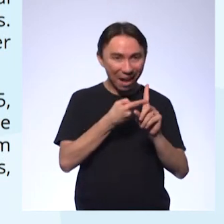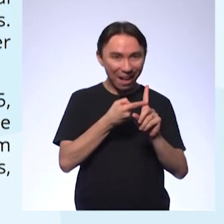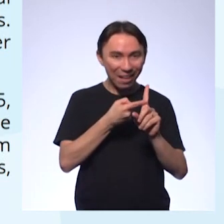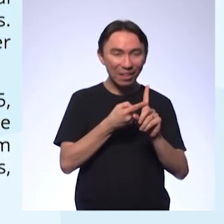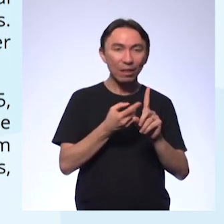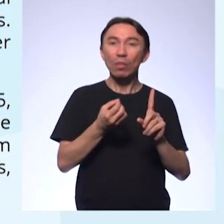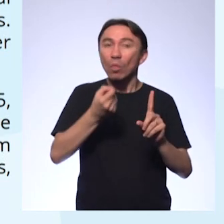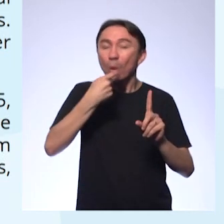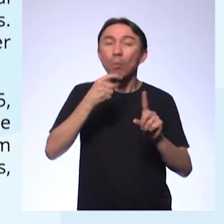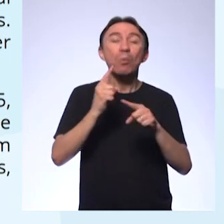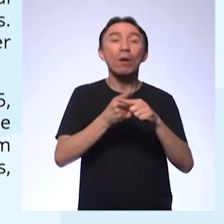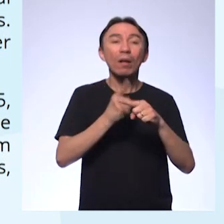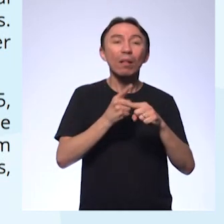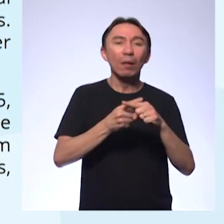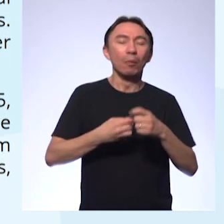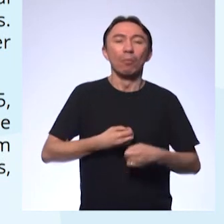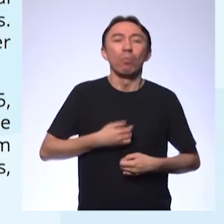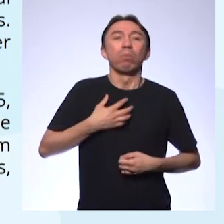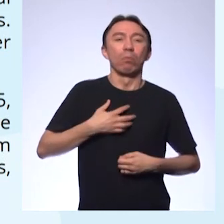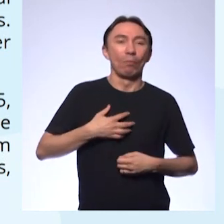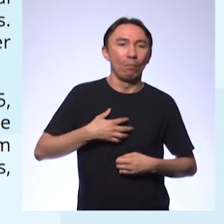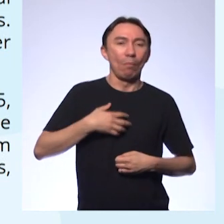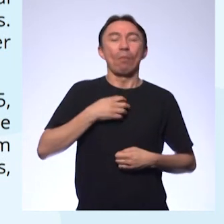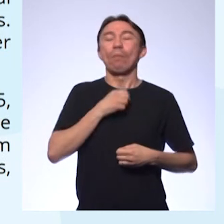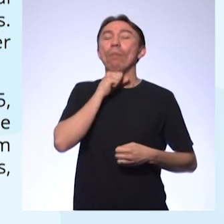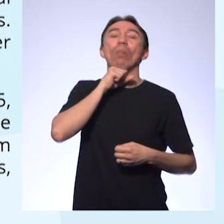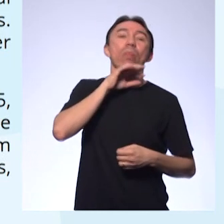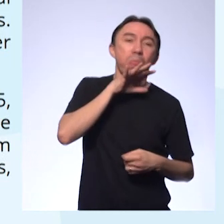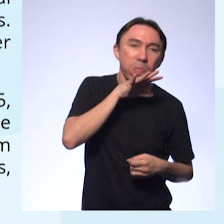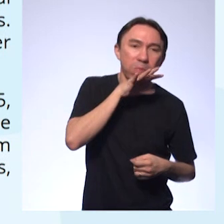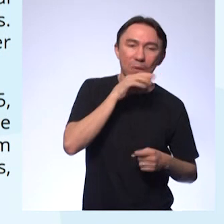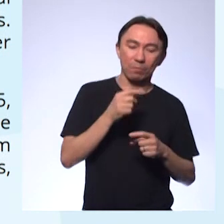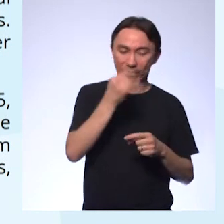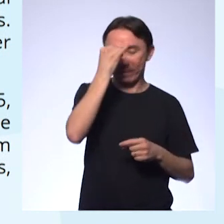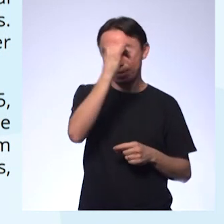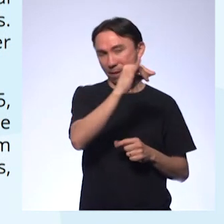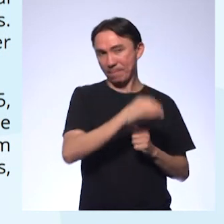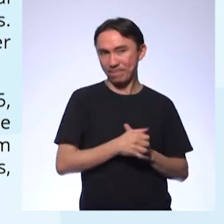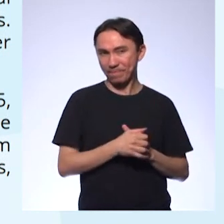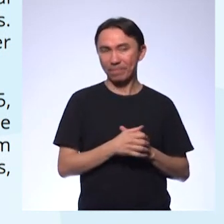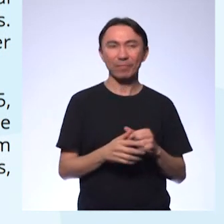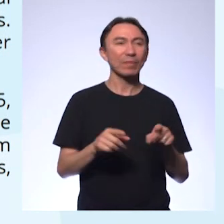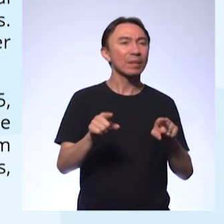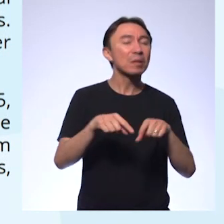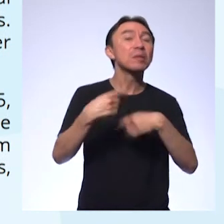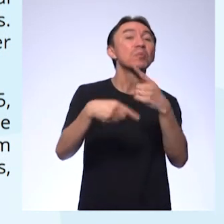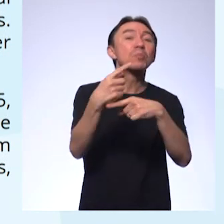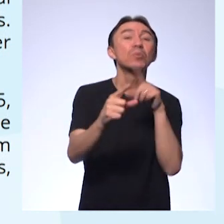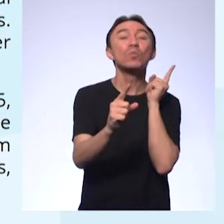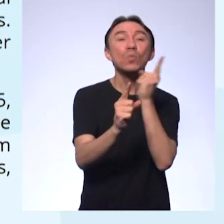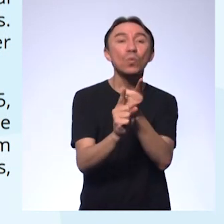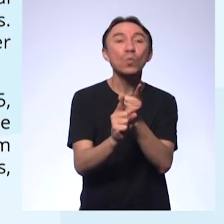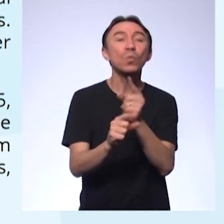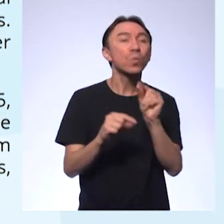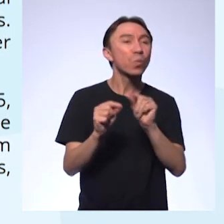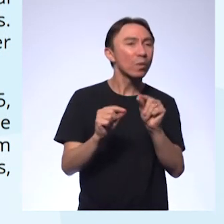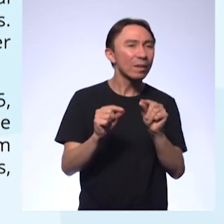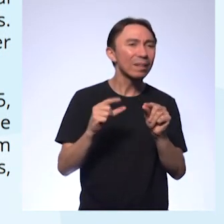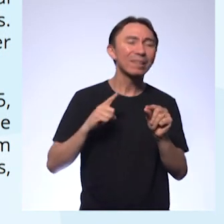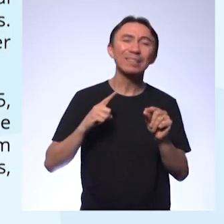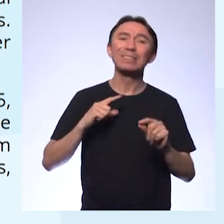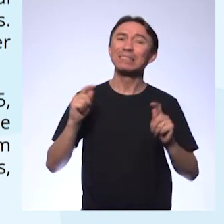aos enjoos, né? E depois de um certo tempo, foi verificado uma síndrome, né, que